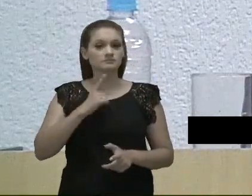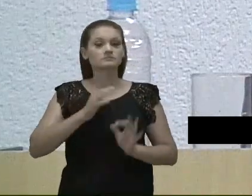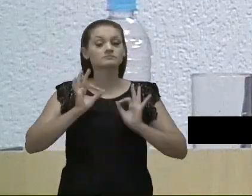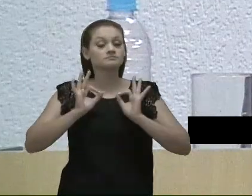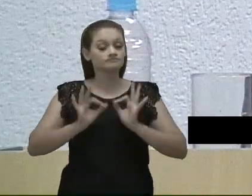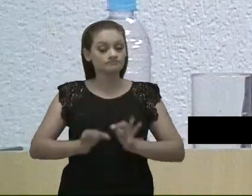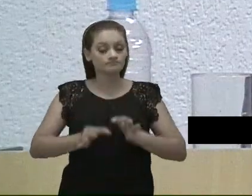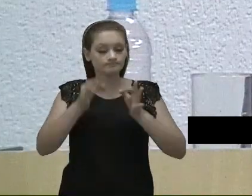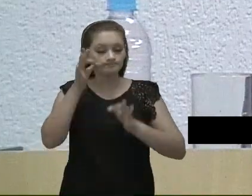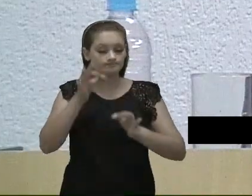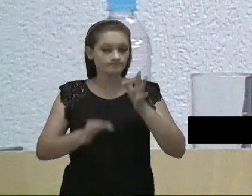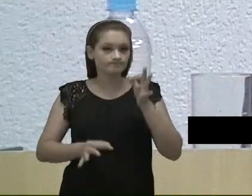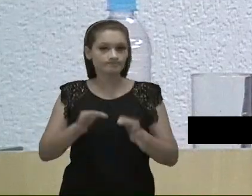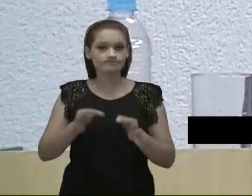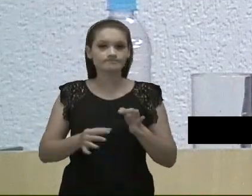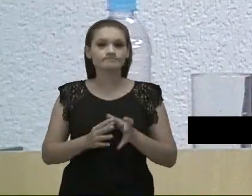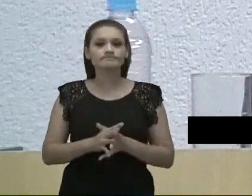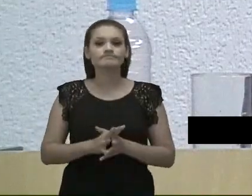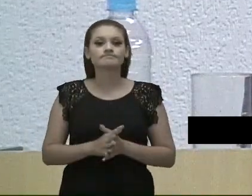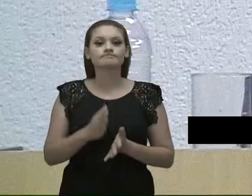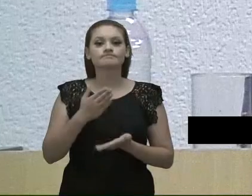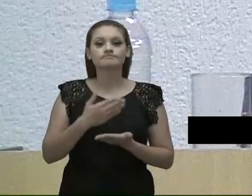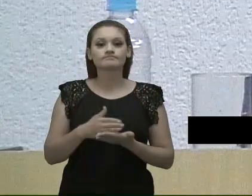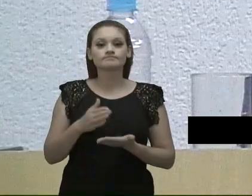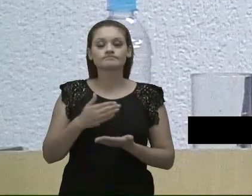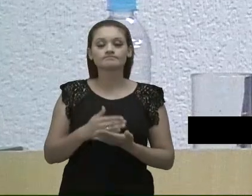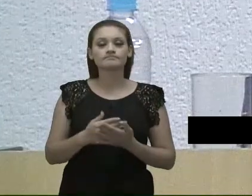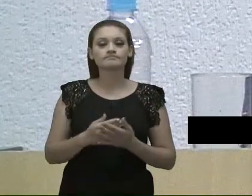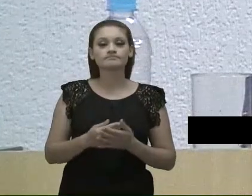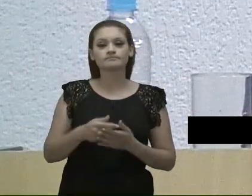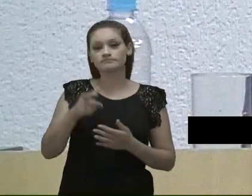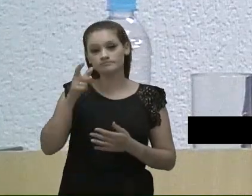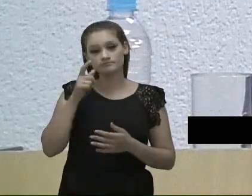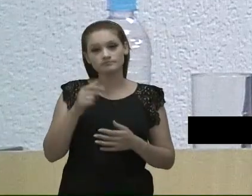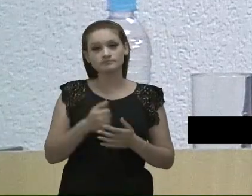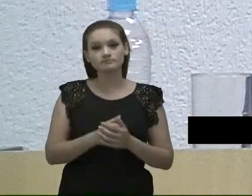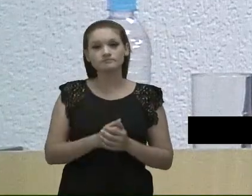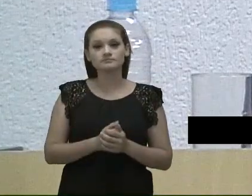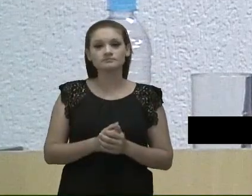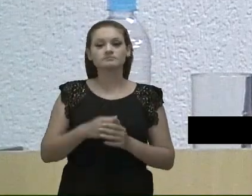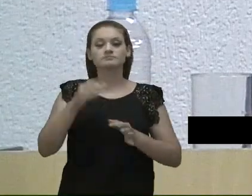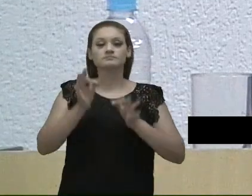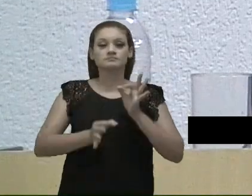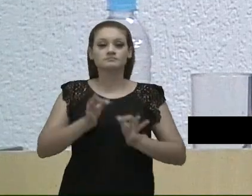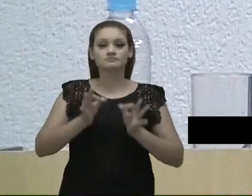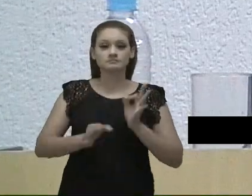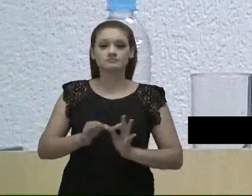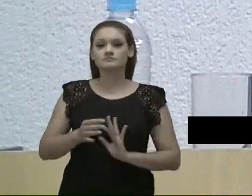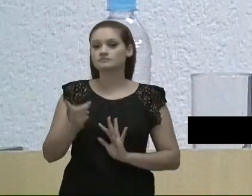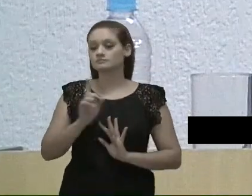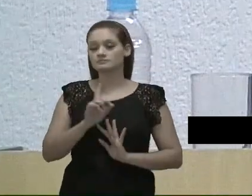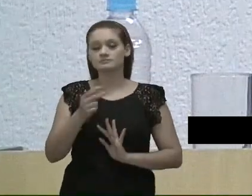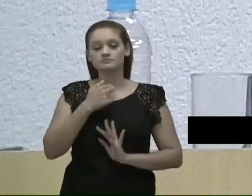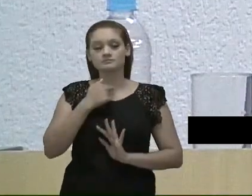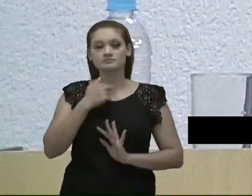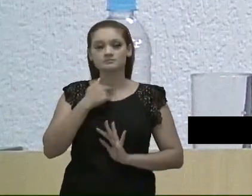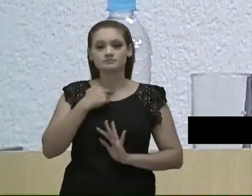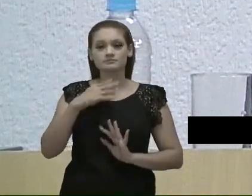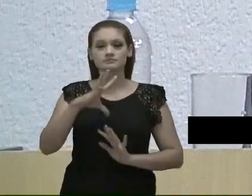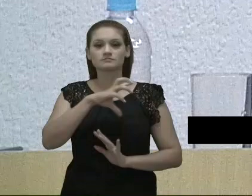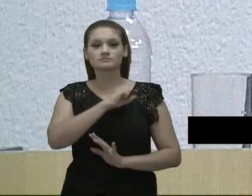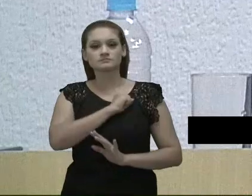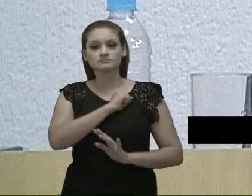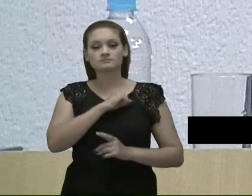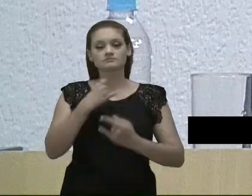aqui. Eu digo e tenho o costume de falar para você que está me acompanhando, que nós temos que ser um instrumento de justiça. Aqui não devemos ter amores e